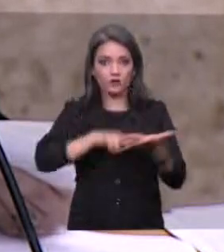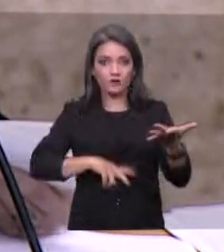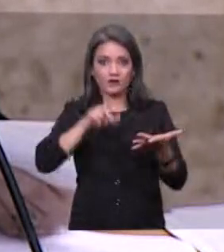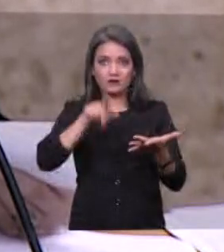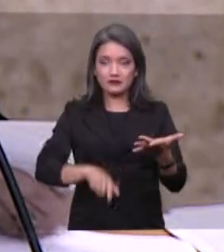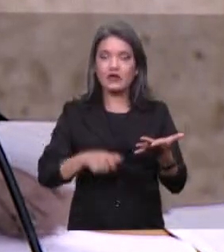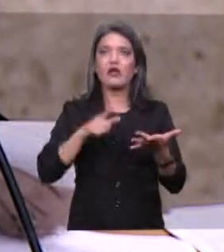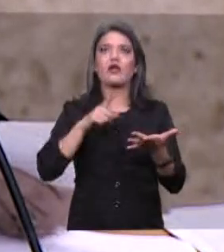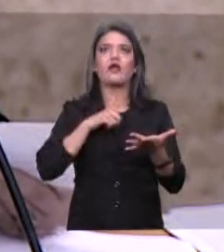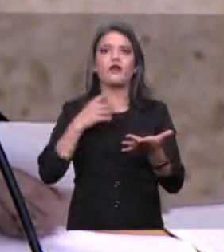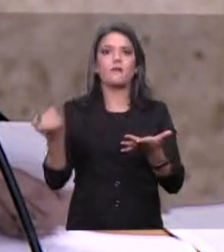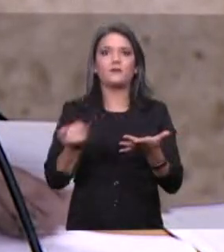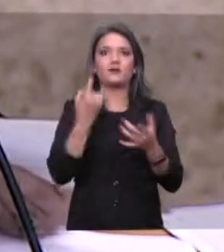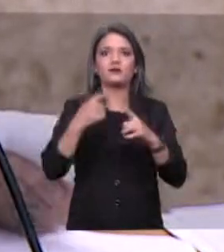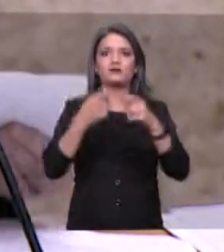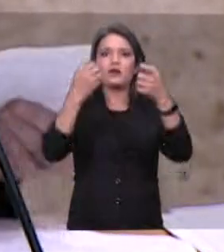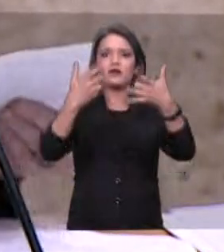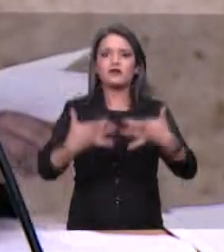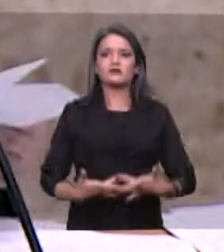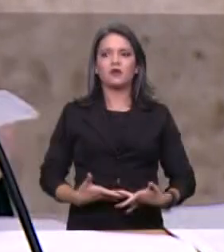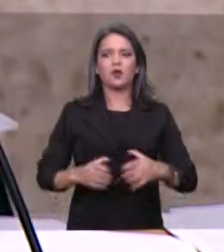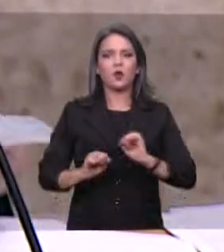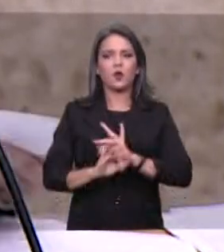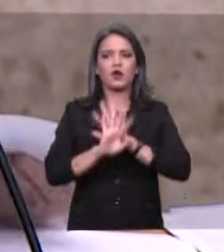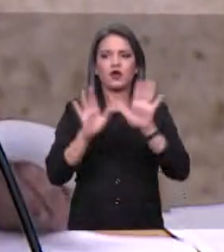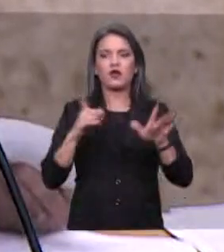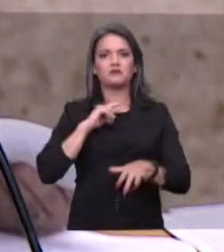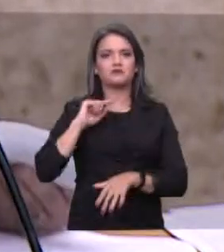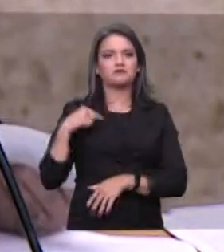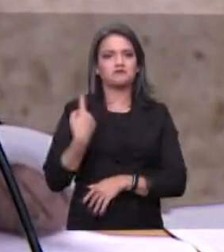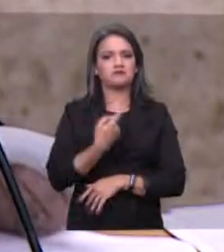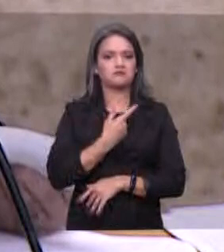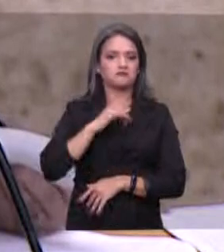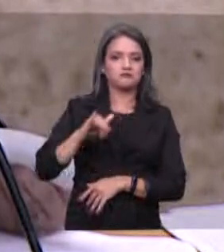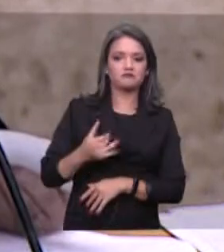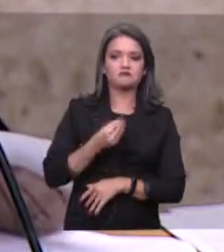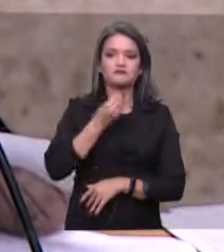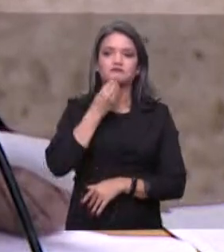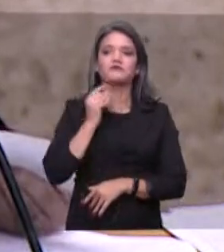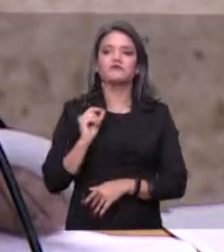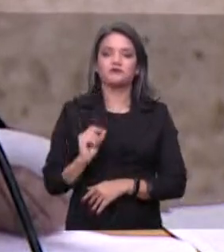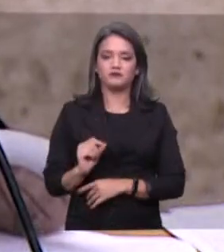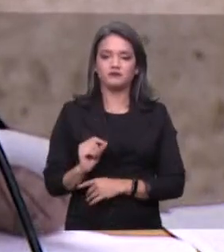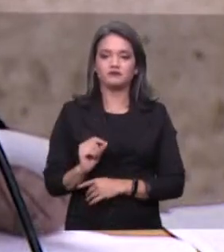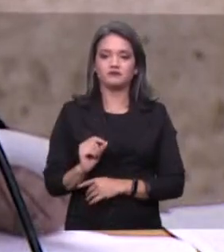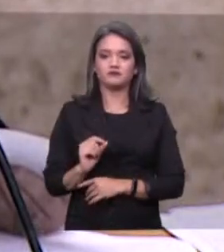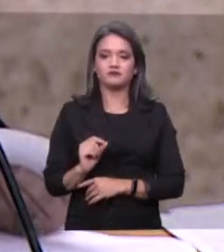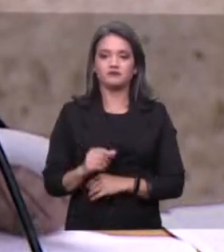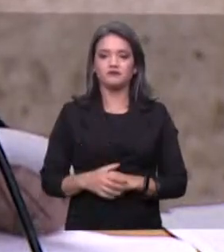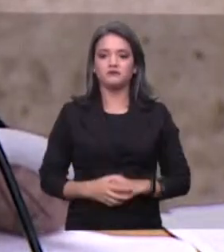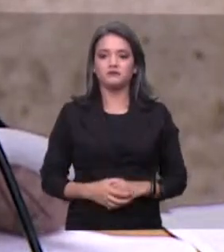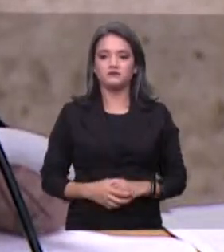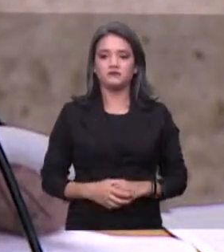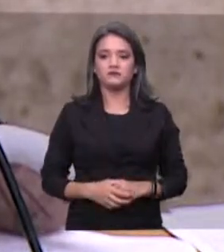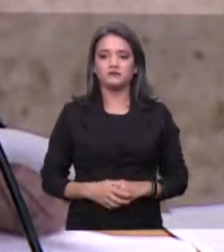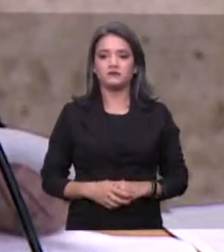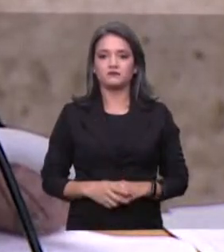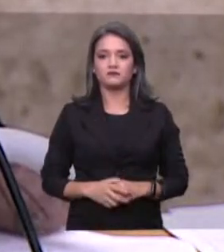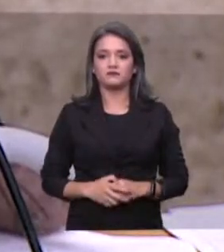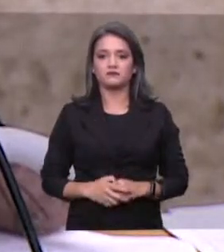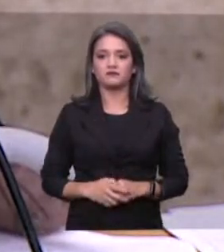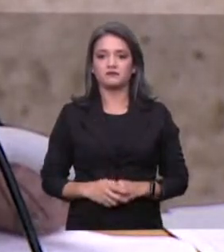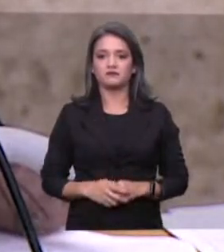extremamente esclarecedor e nos oportunizando, inclusive, já a termos